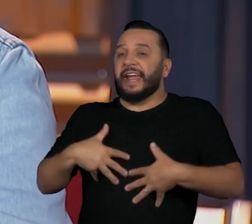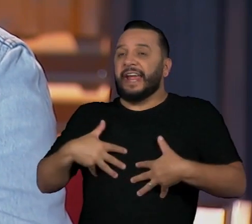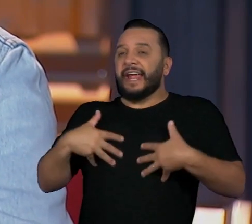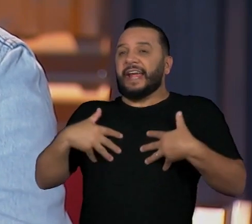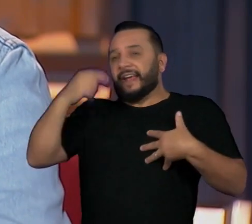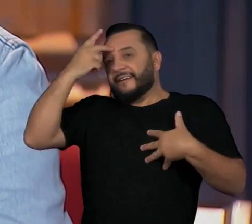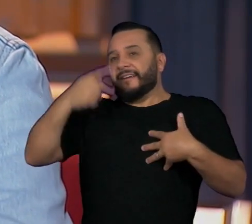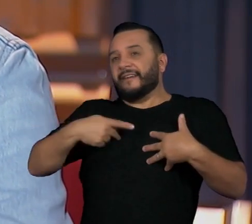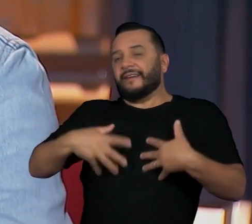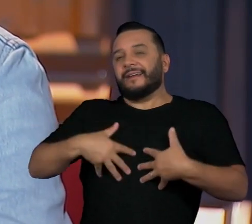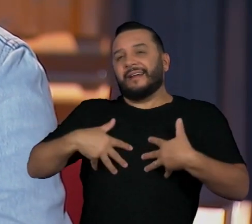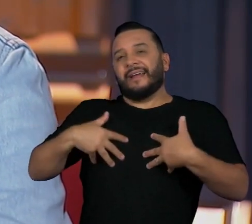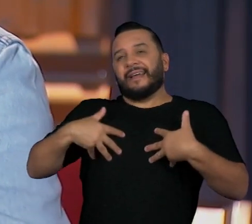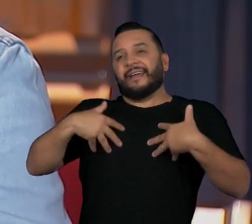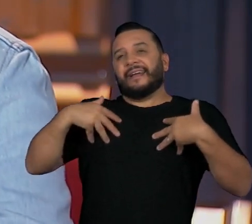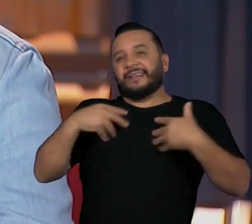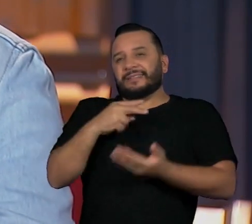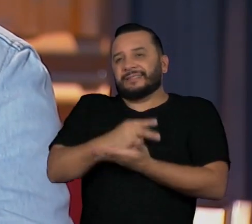incessante,